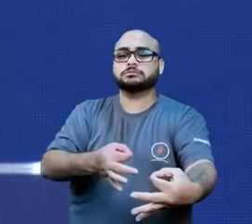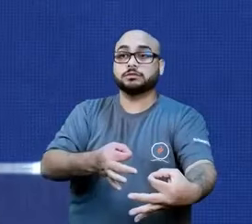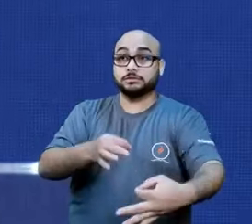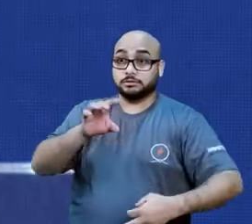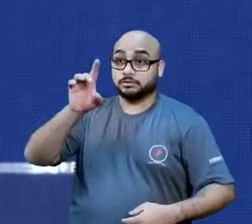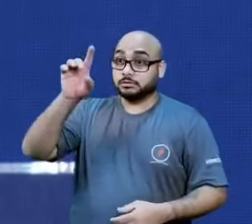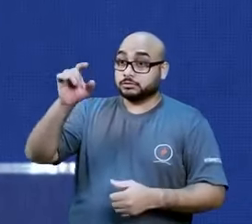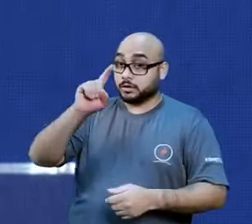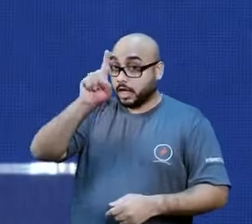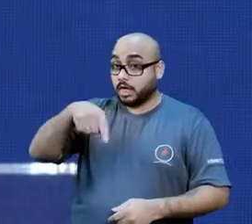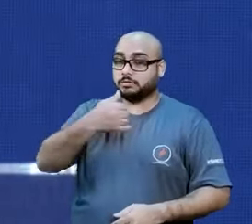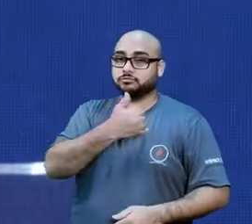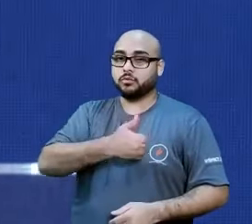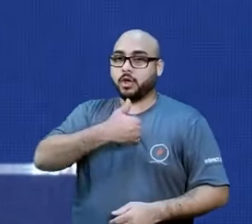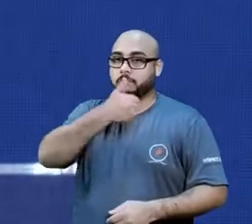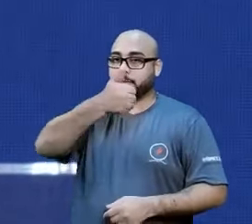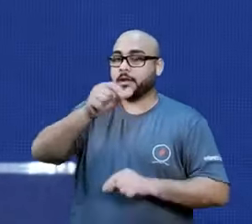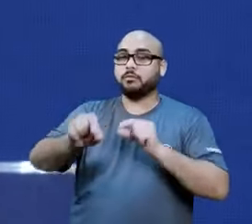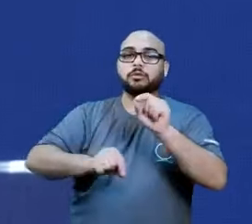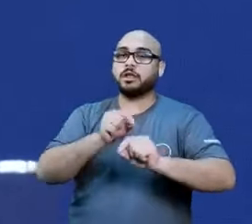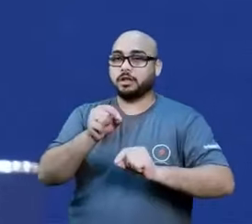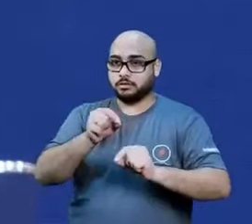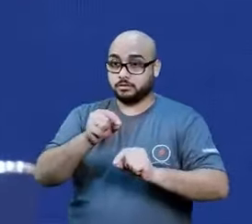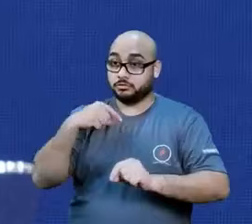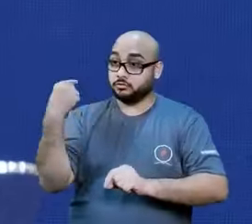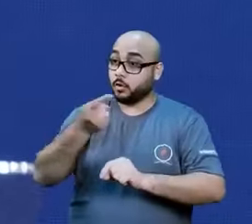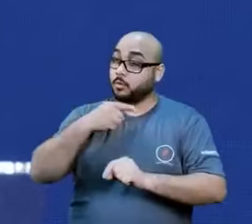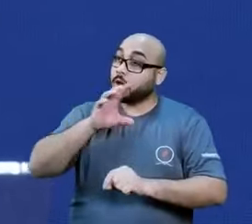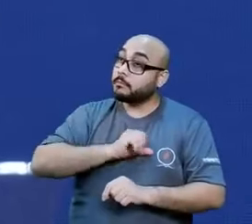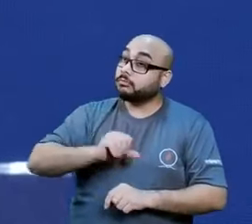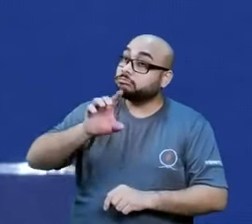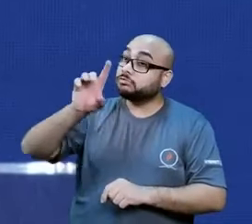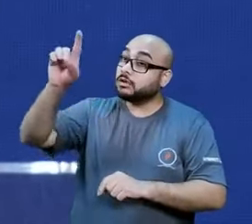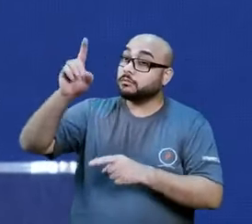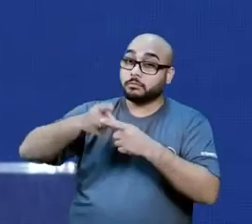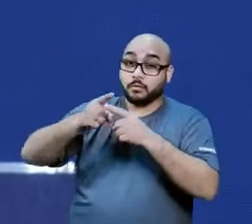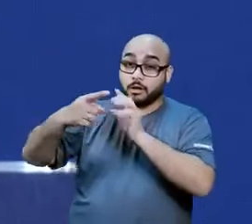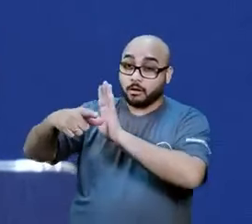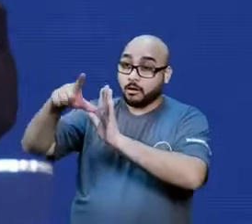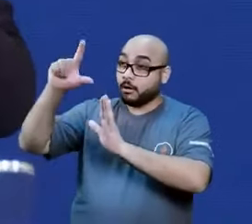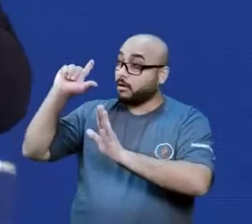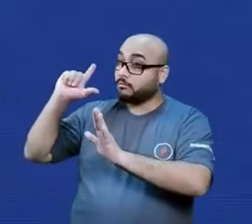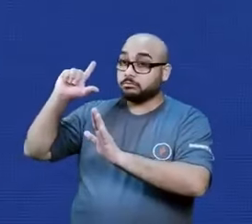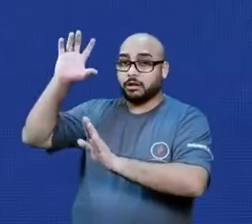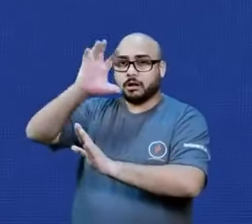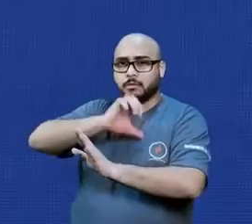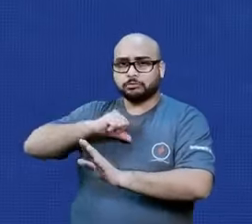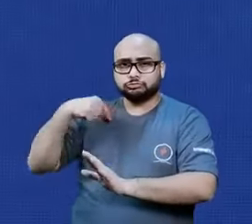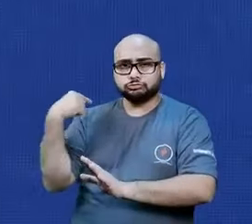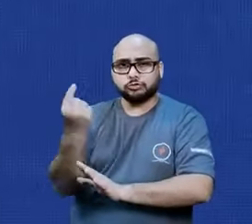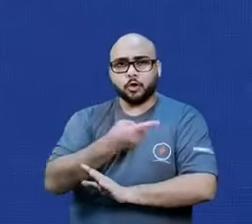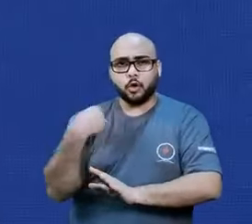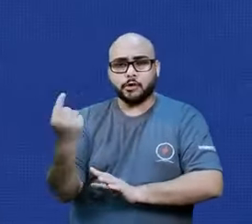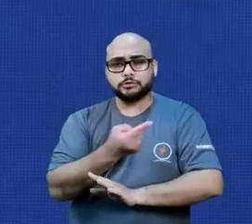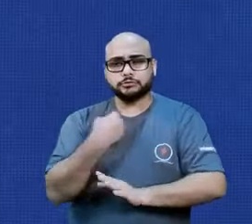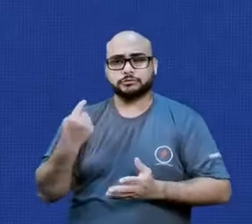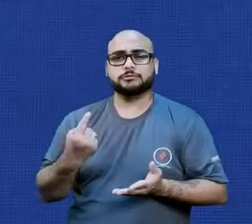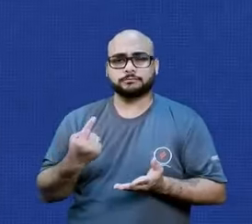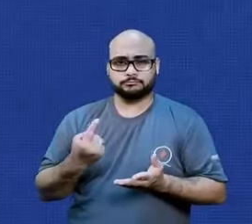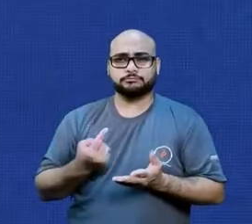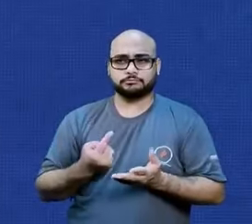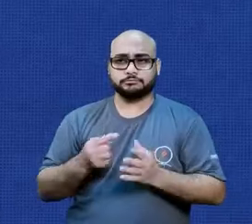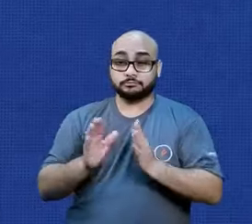diz que nós amamos a ele porque ele nos amou primeiro a Bíblia diz que Deus